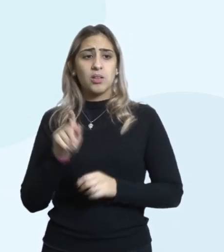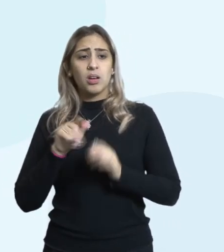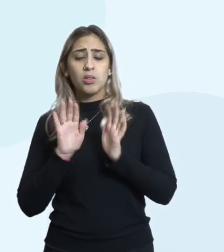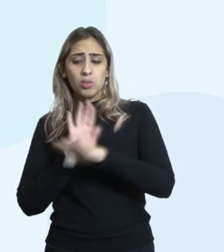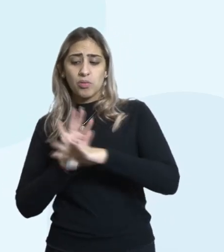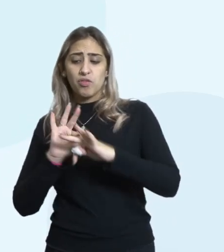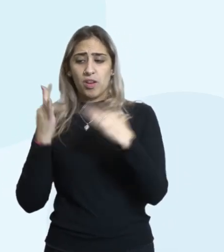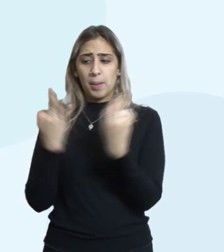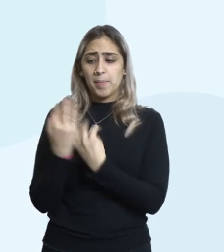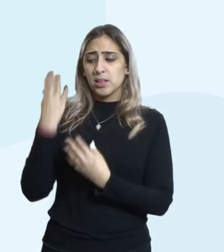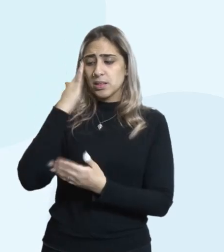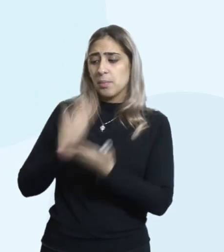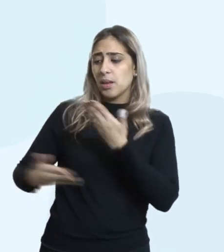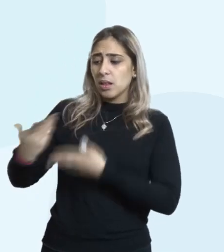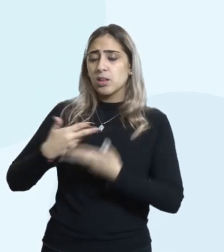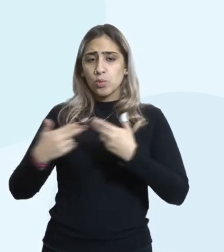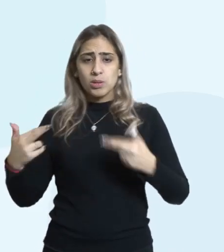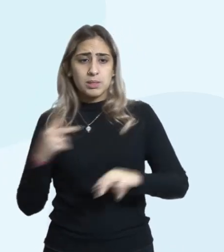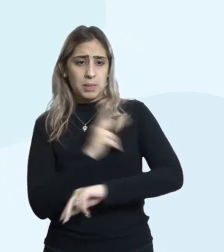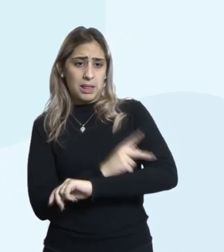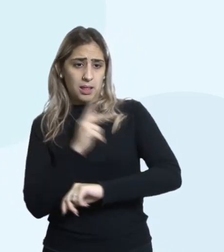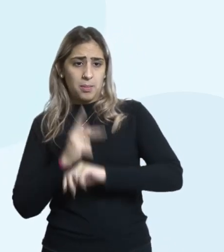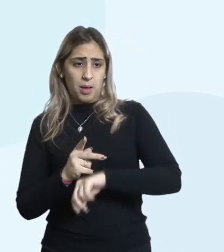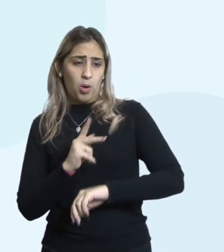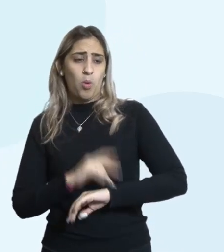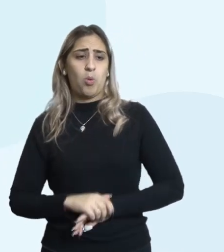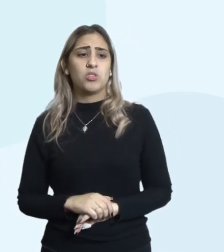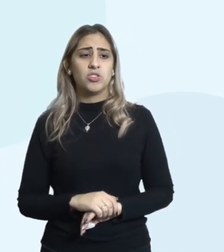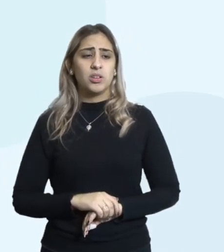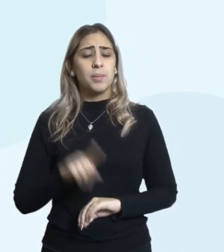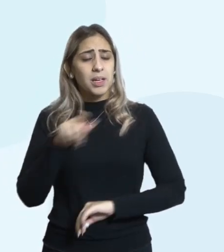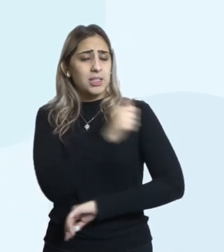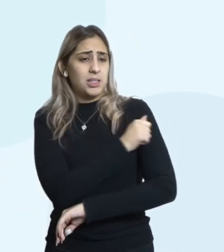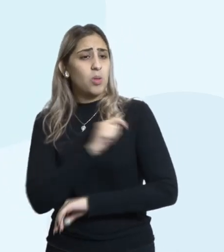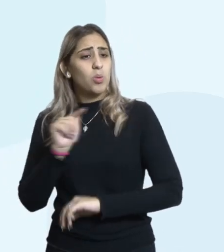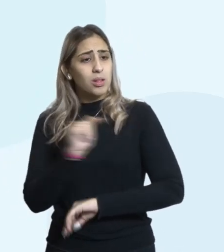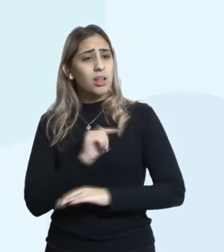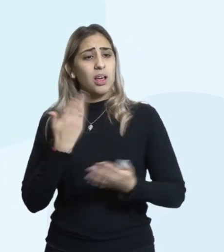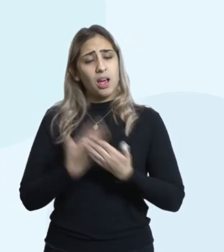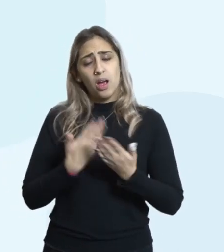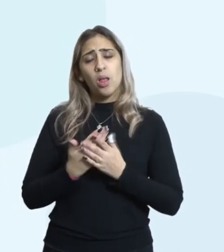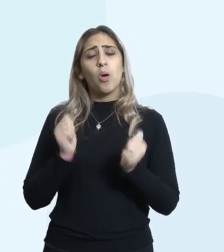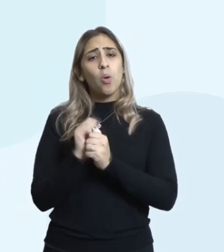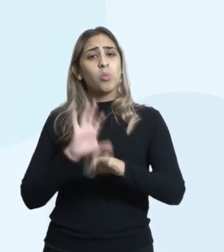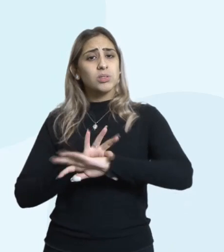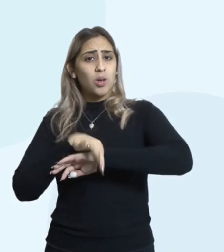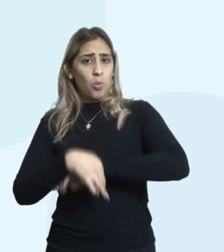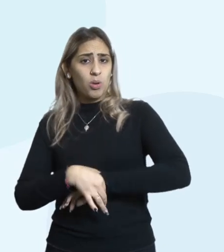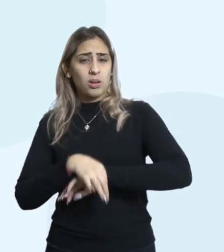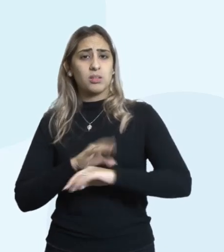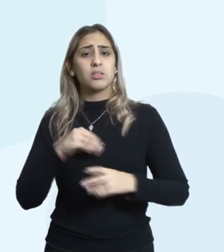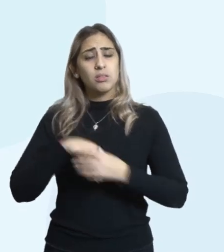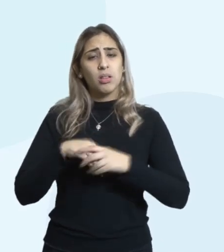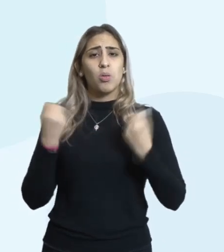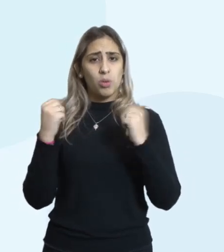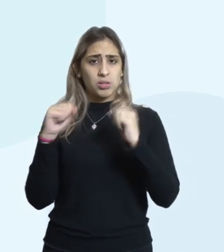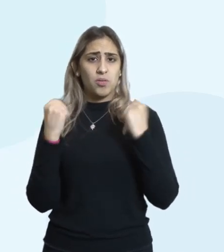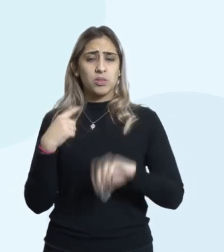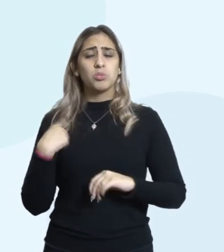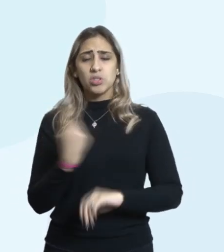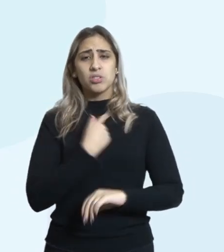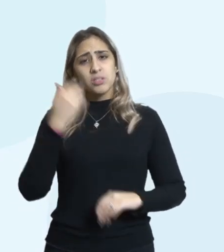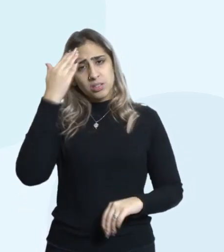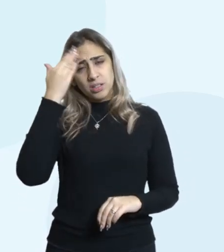família, saber dos relatórios pedagógicos, oftalmológicos, para que esse aluno tenha aula em segurança na educação física, que a gente sabe